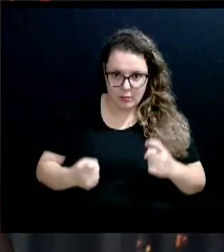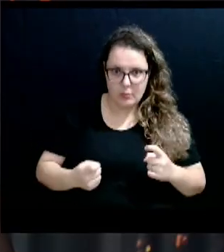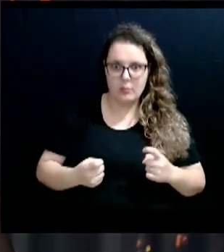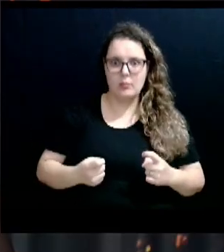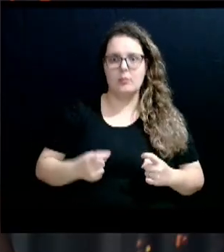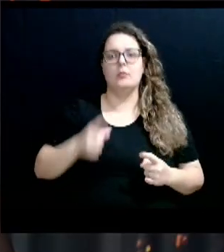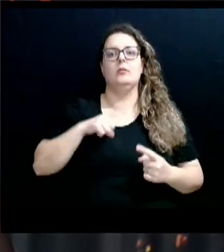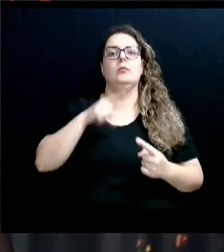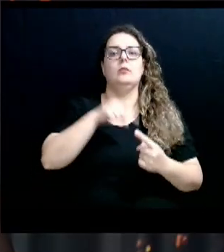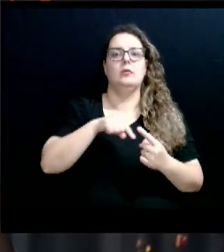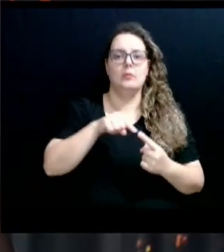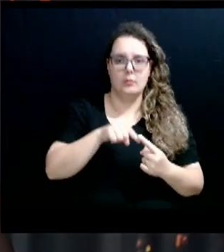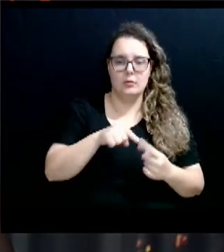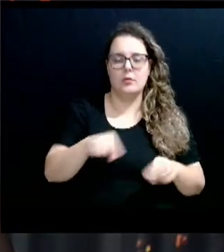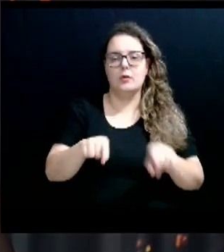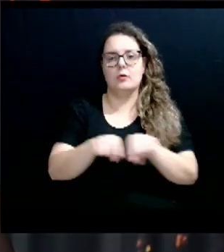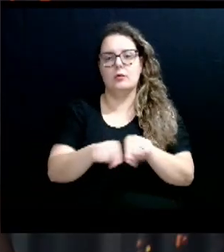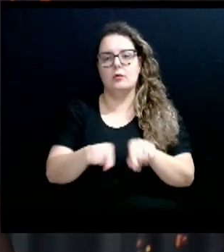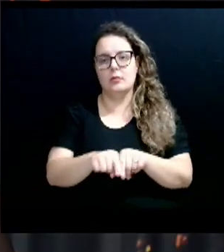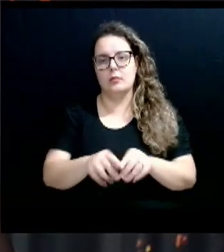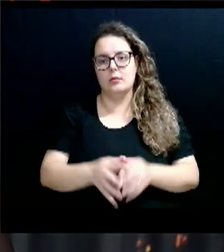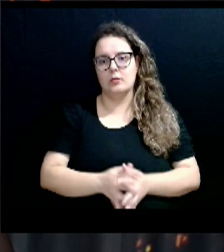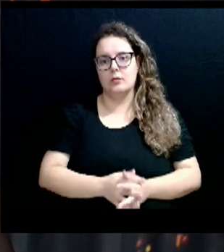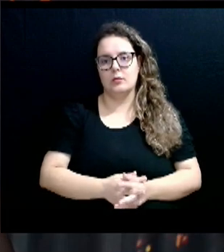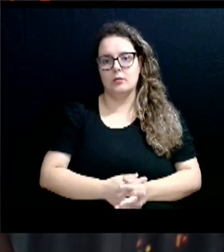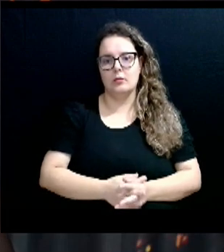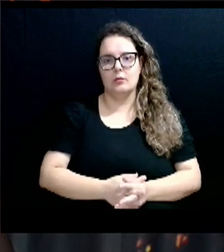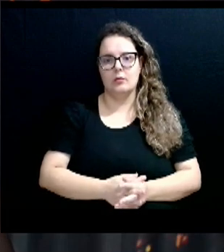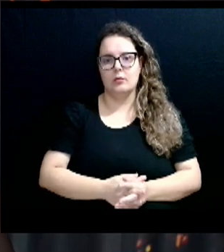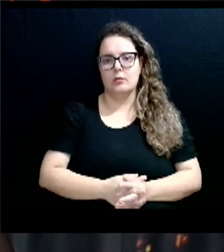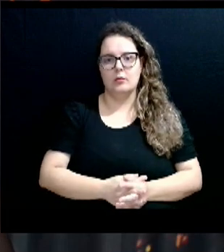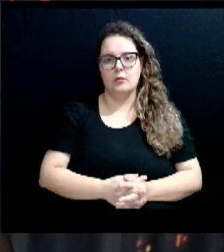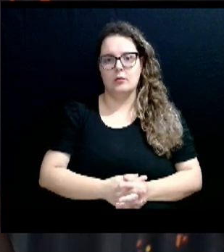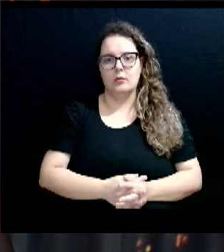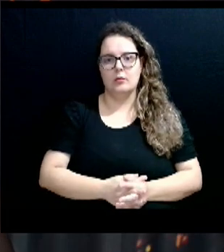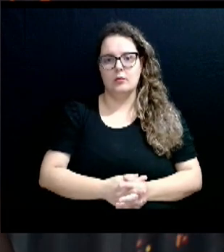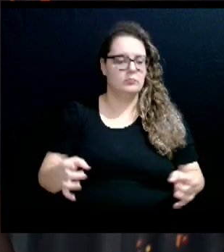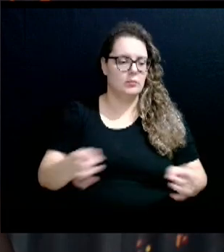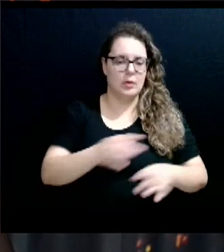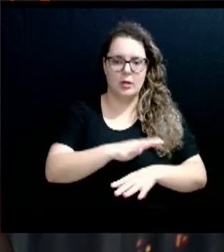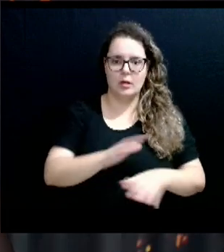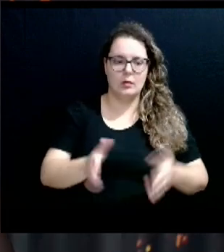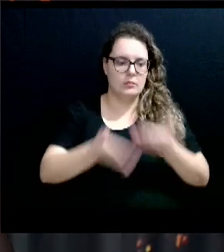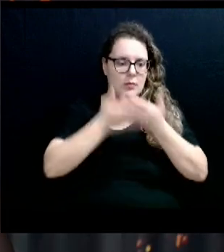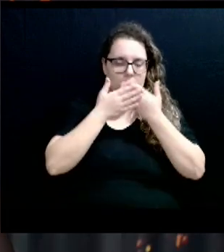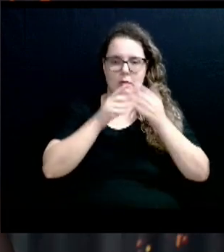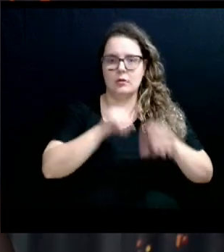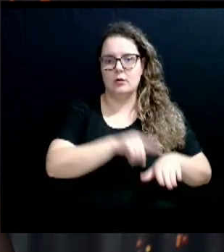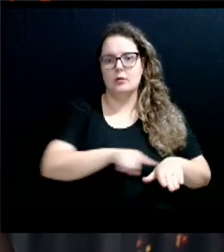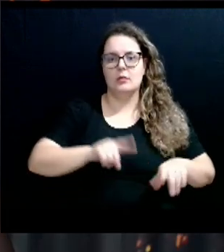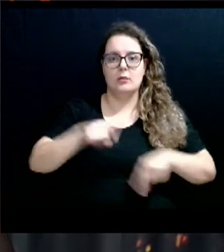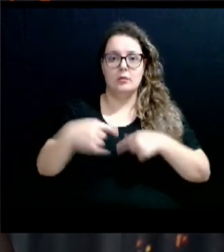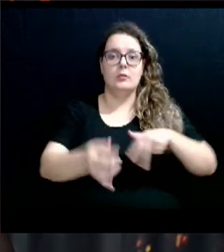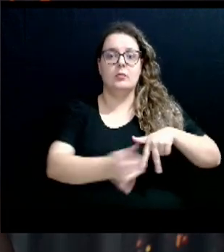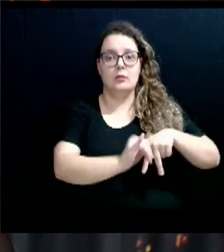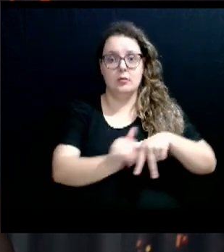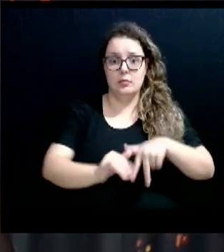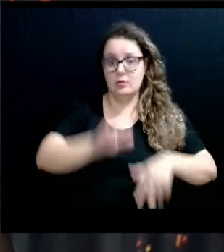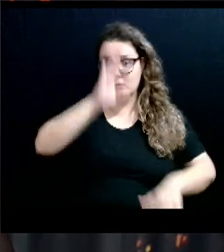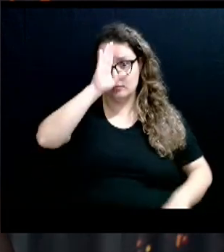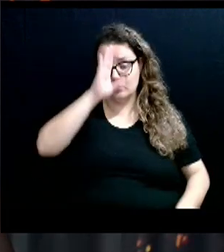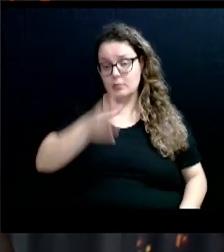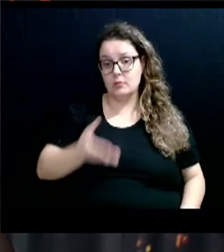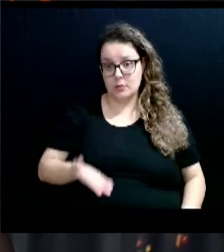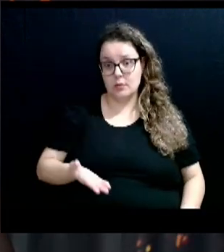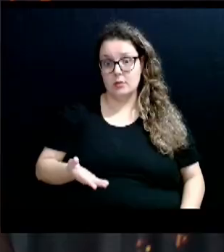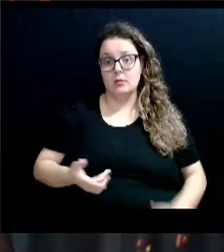objetivo, inclusive, apagar, silenciar, excluir outras narrativas, principalmente as narrativas de grande formação,